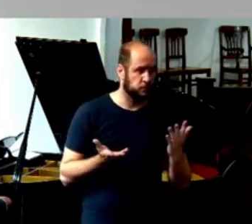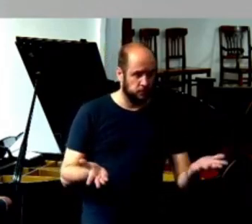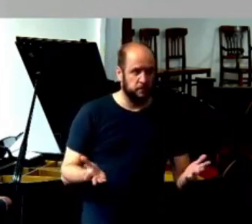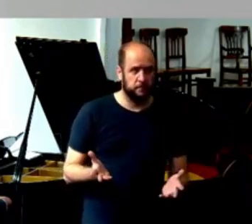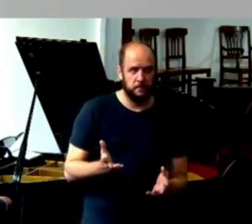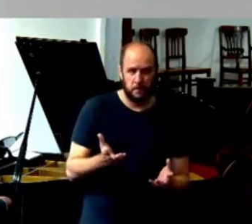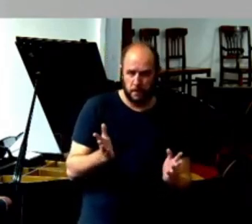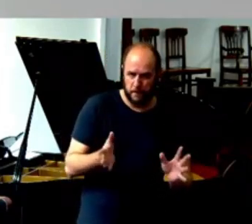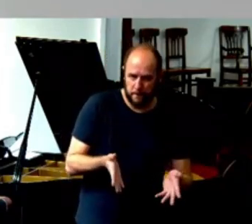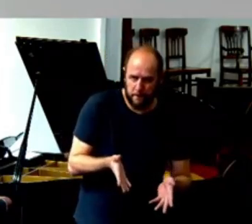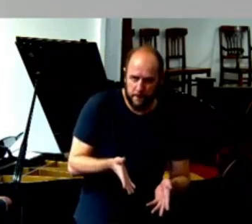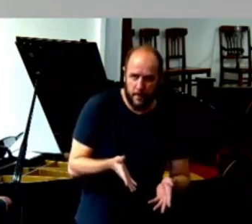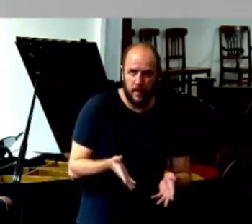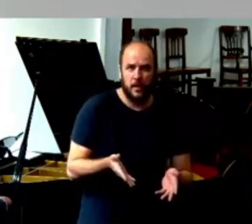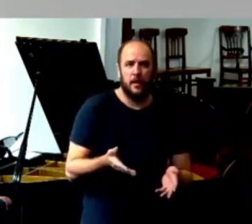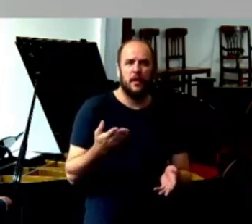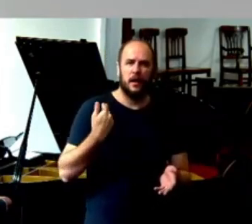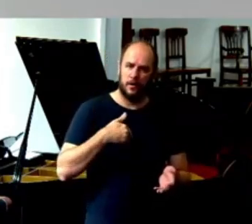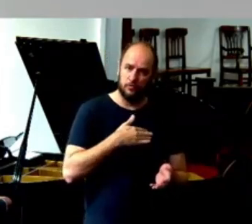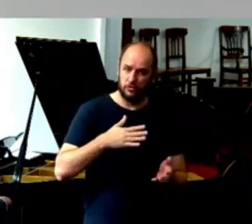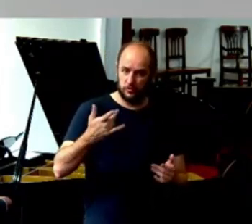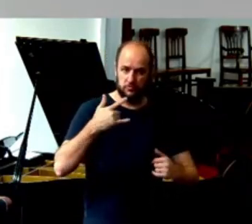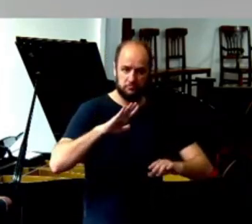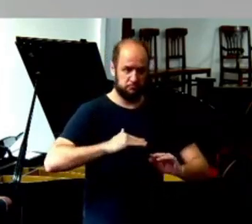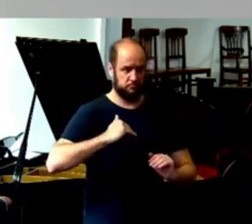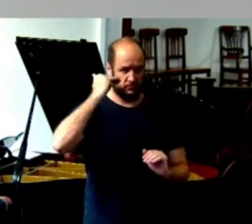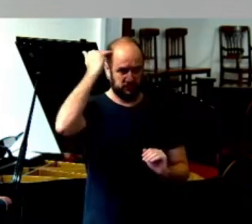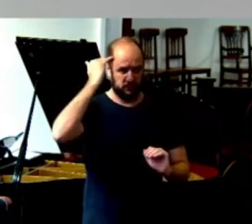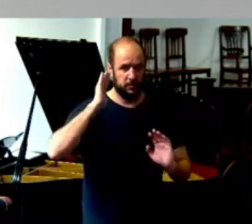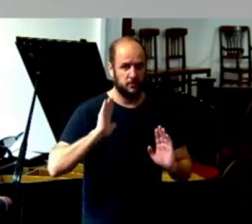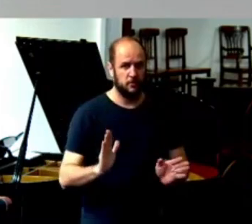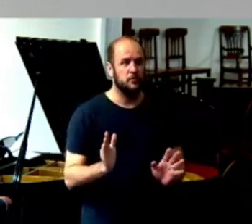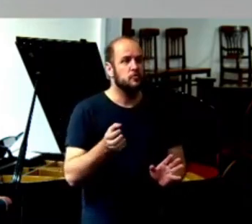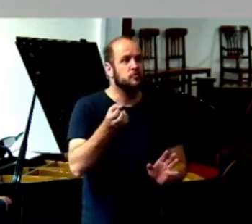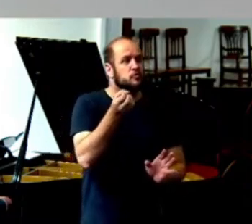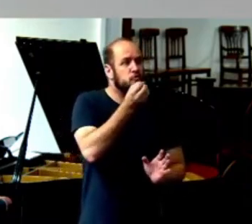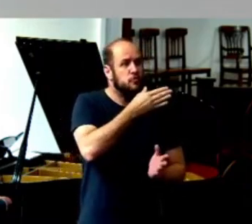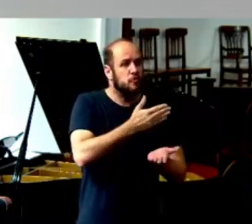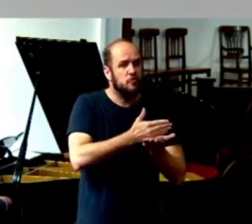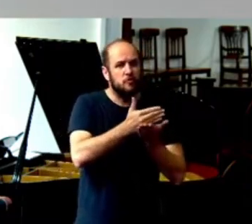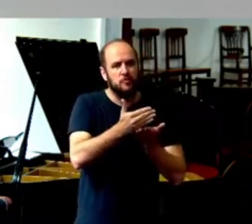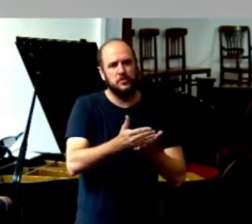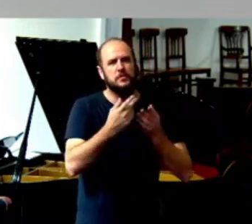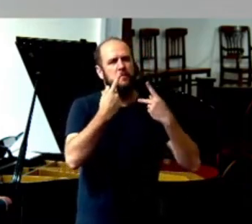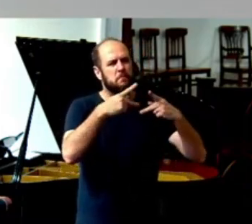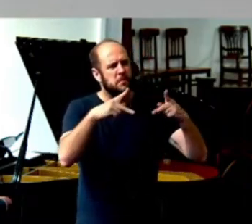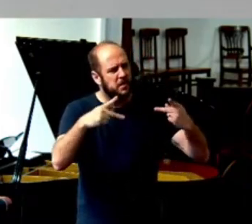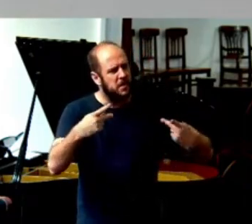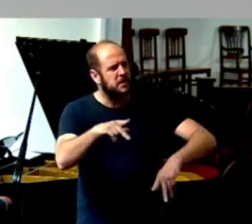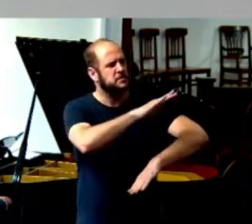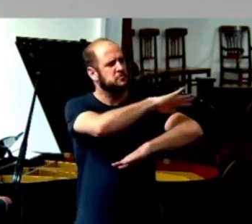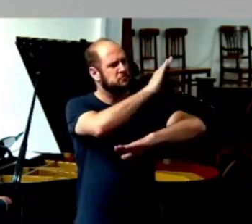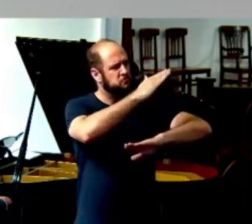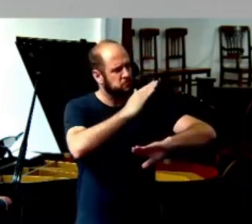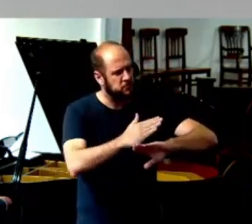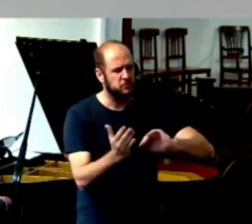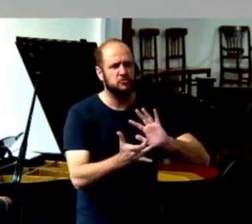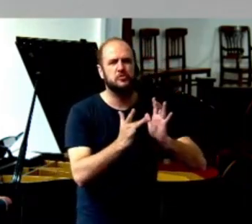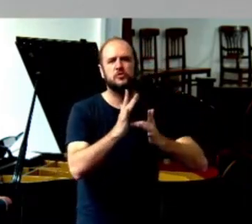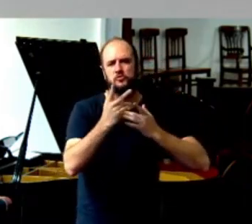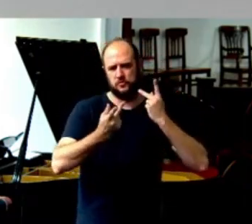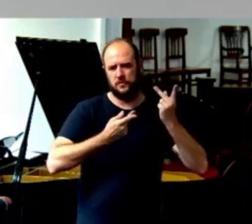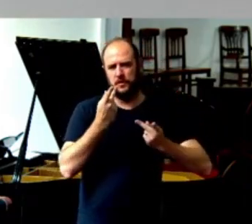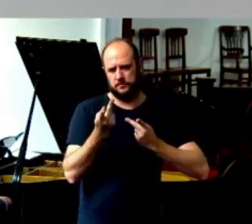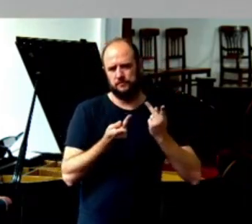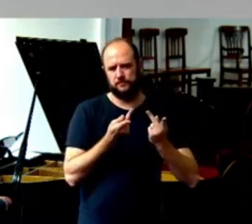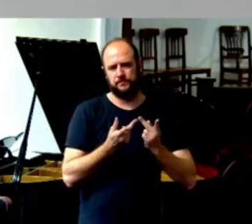queridos, nós adentramos então a uma nova sessão do sermão pregado por Jesus